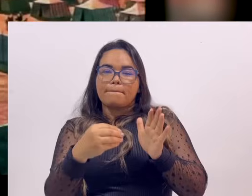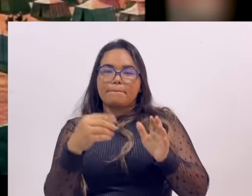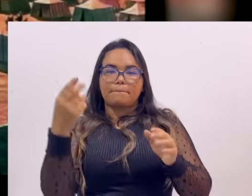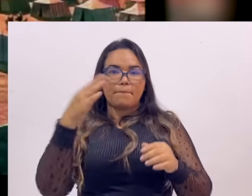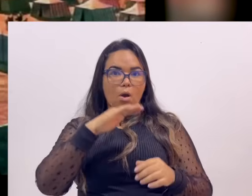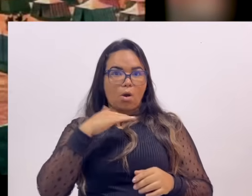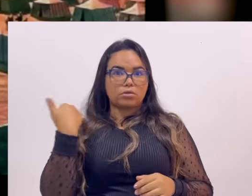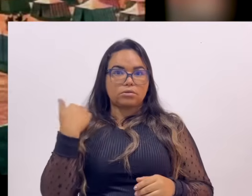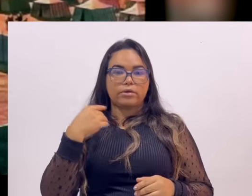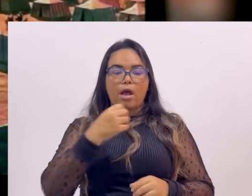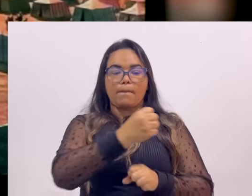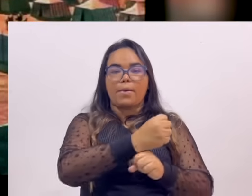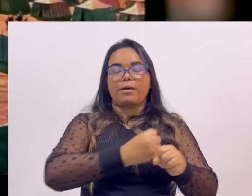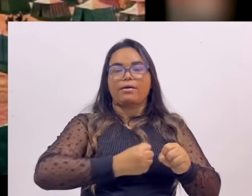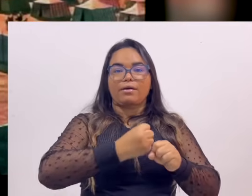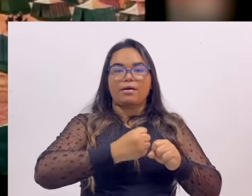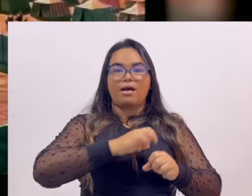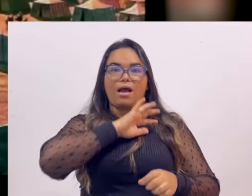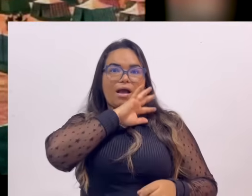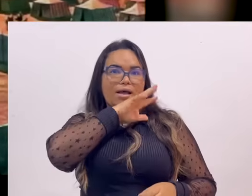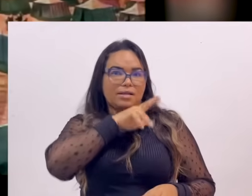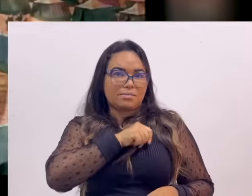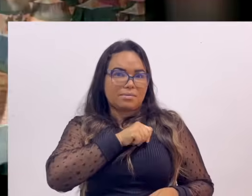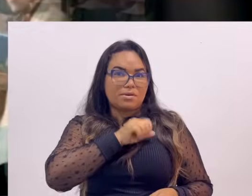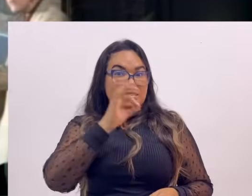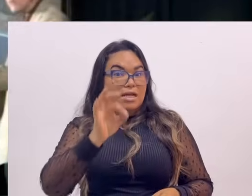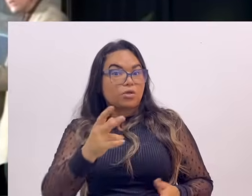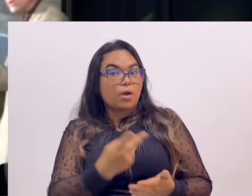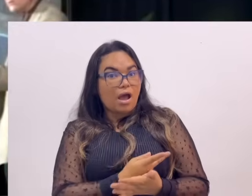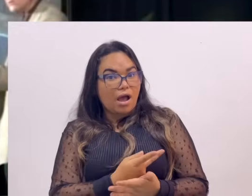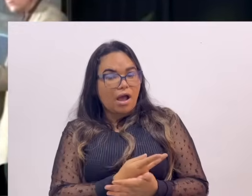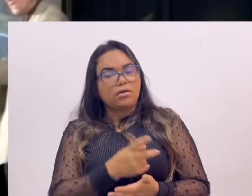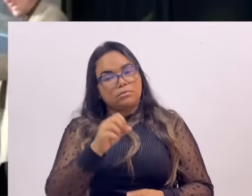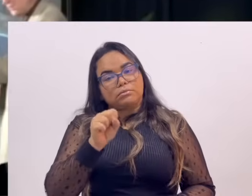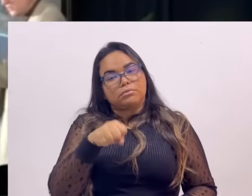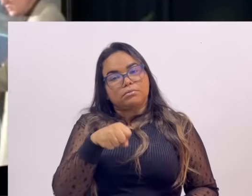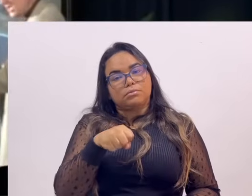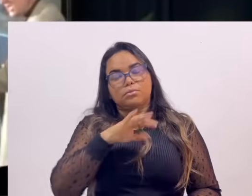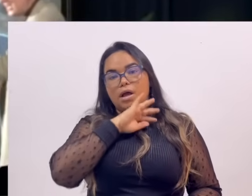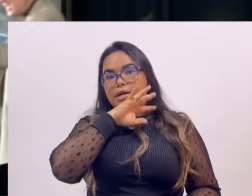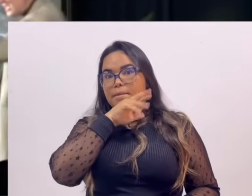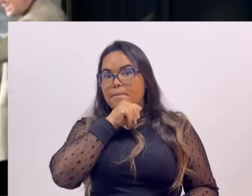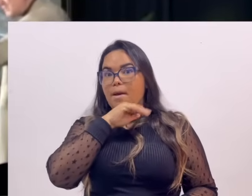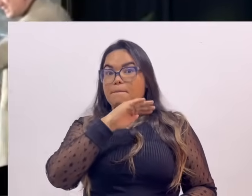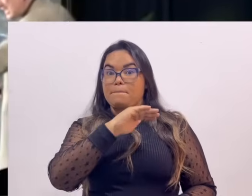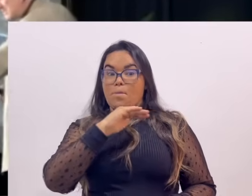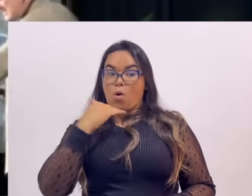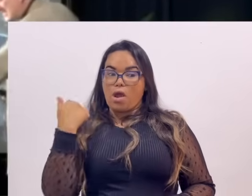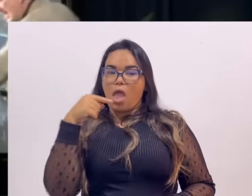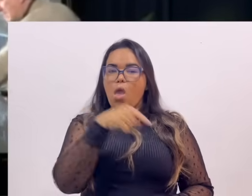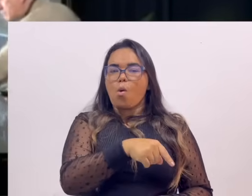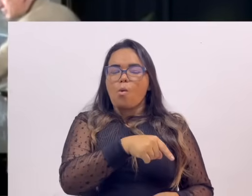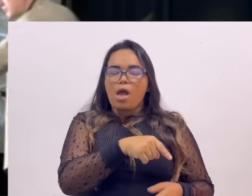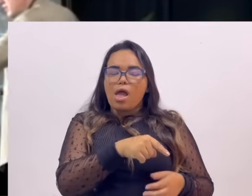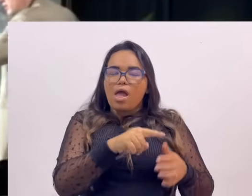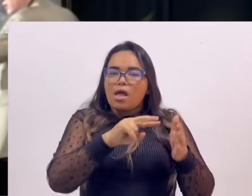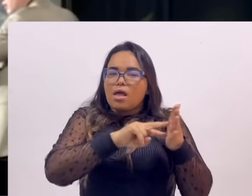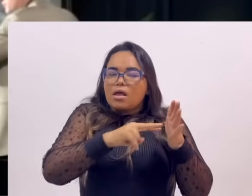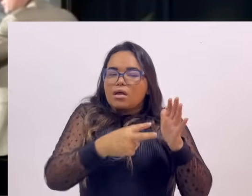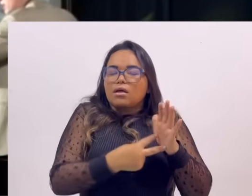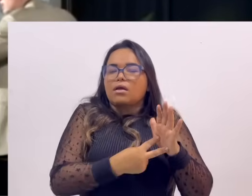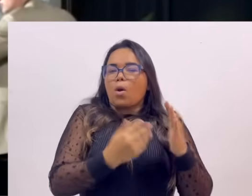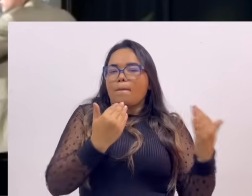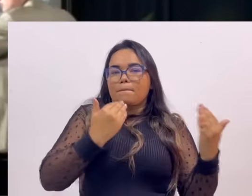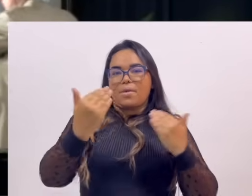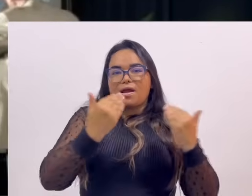foi um animal que morreu. certo ou errado? Sim, o animal morreu e se tornou um tipo de Cristo